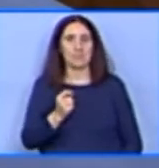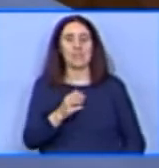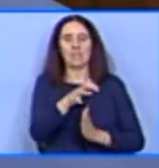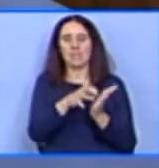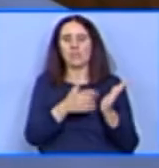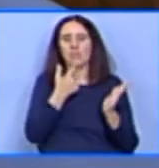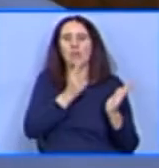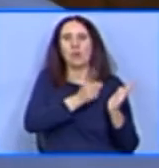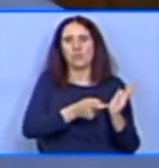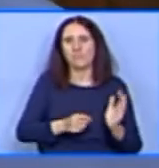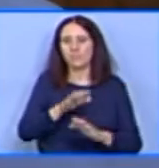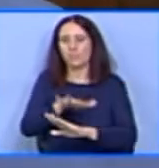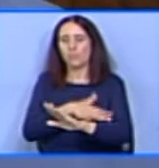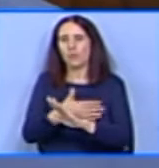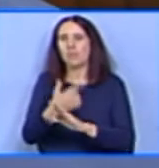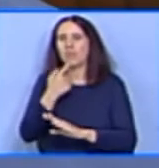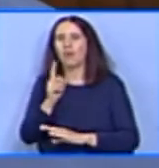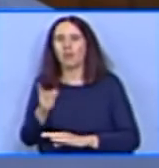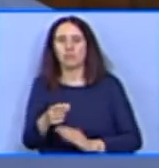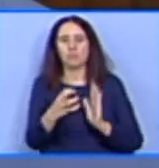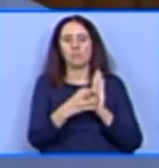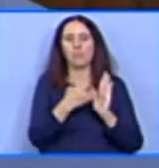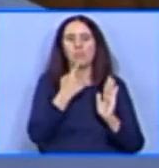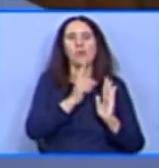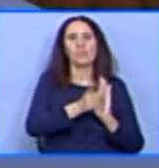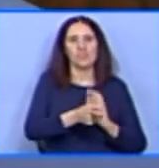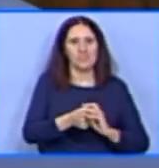da poética, a chave da simbólica,